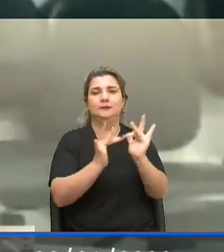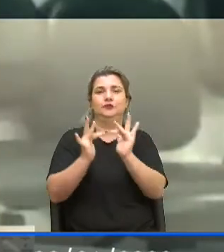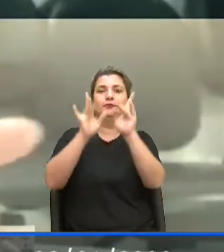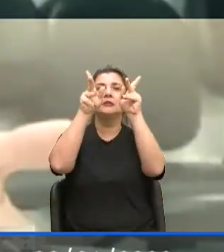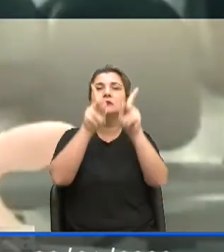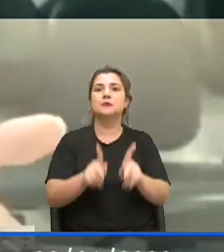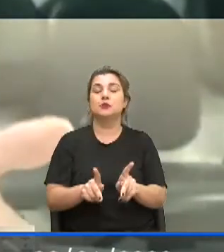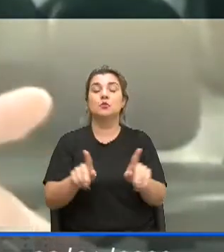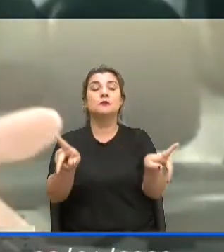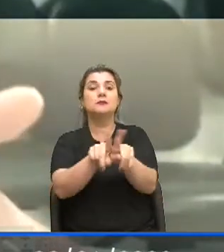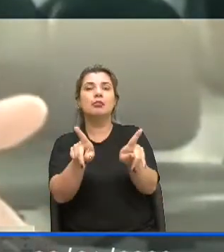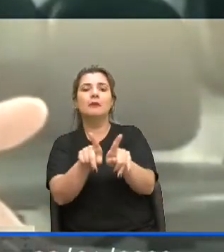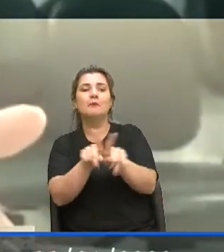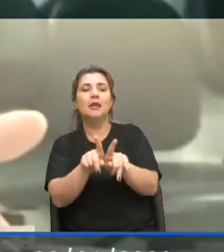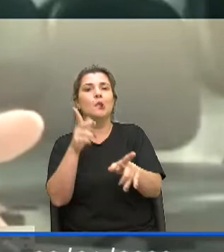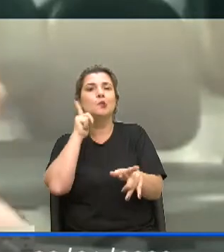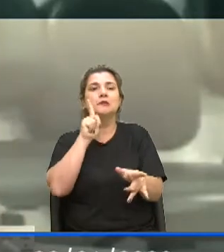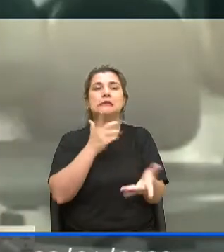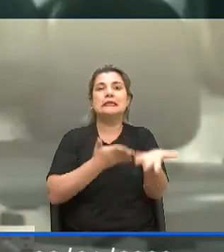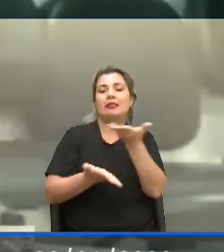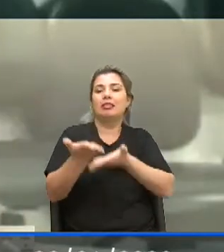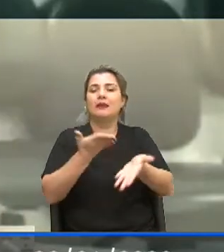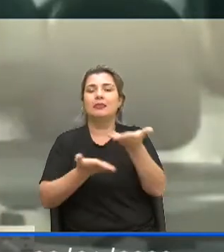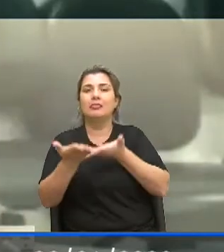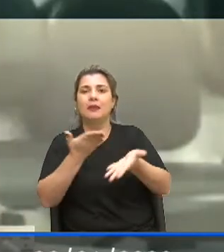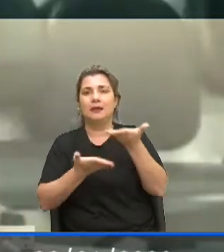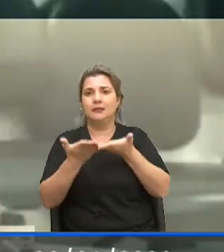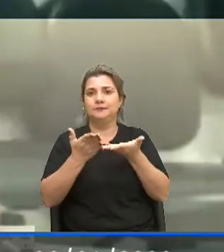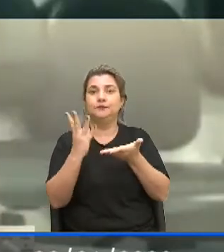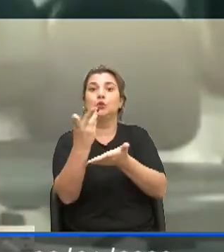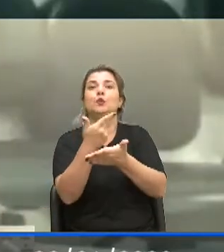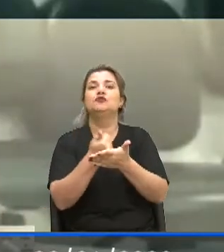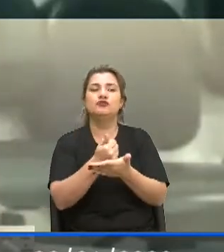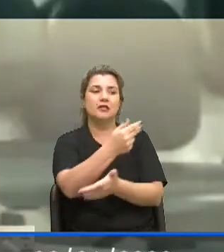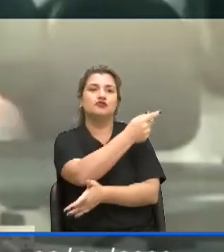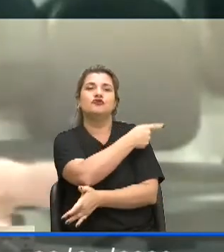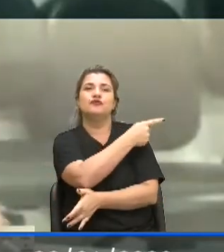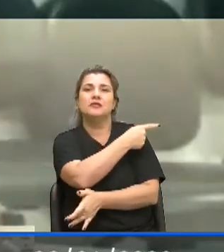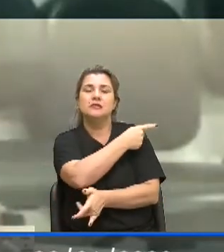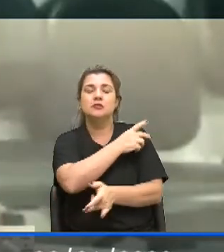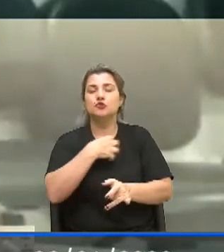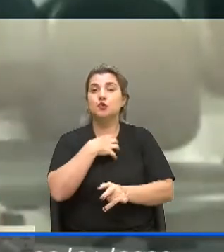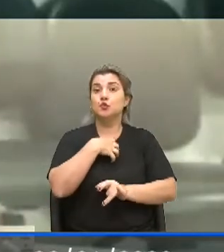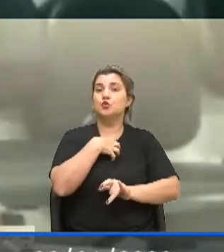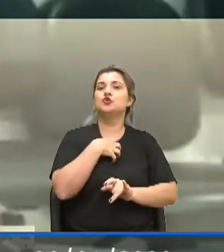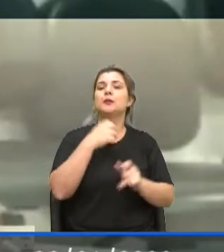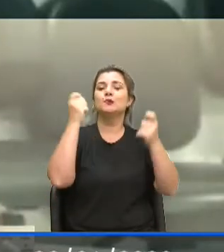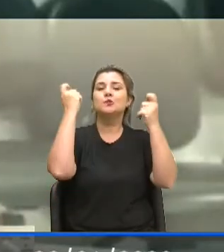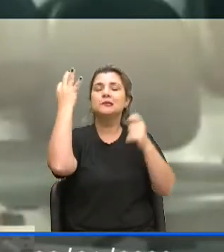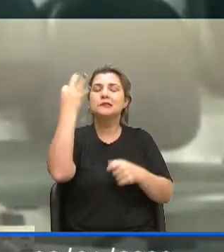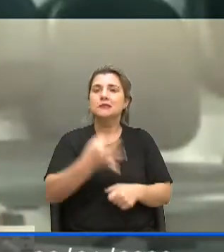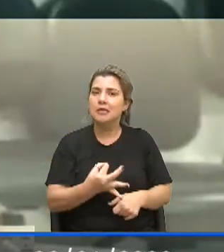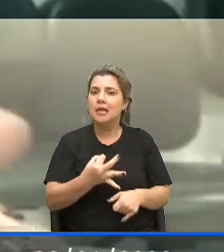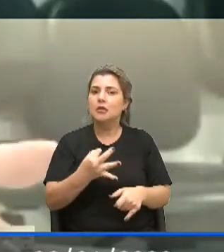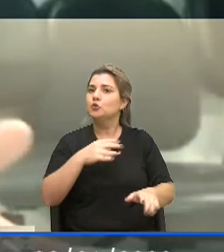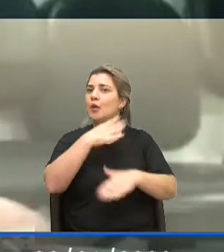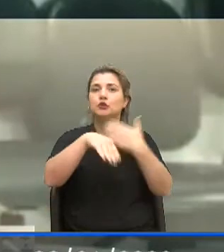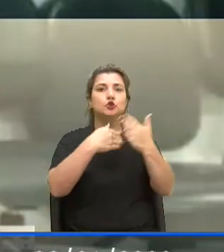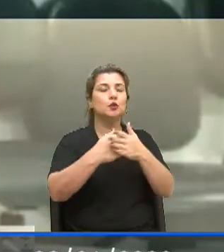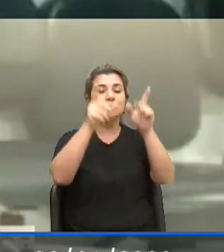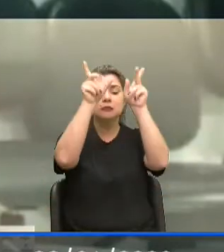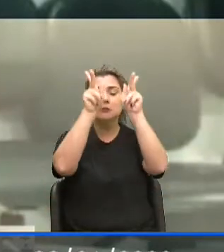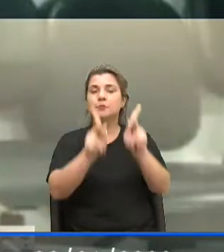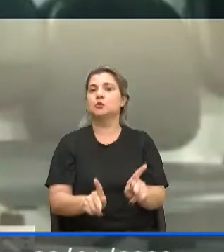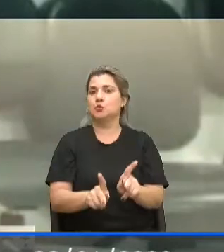poder atender o quantitativo de vacina para vacinar de forma adequada toda a população que está considerada